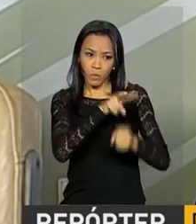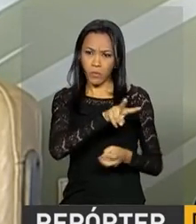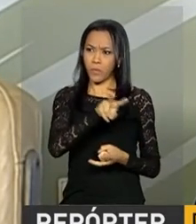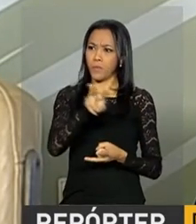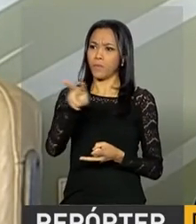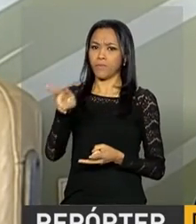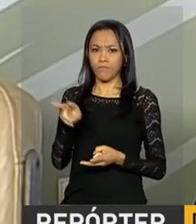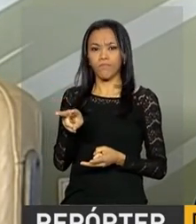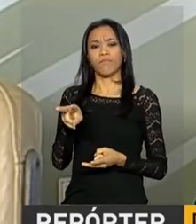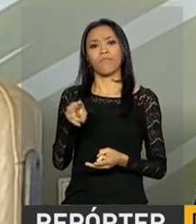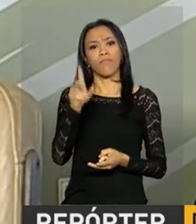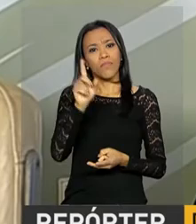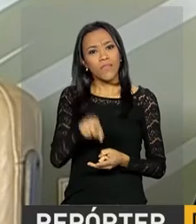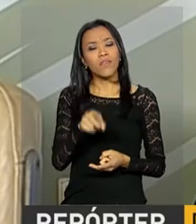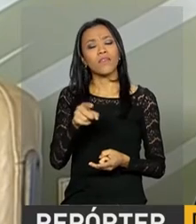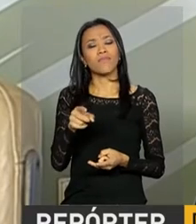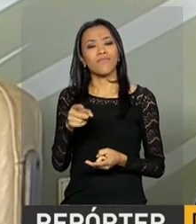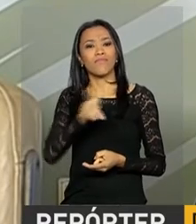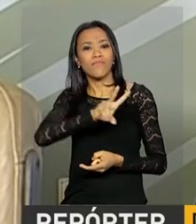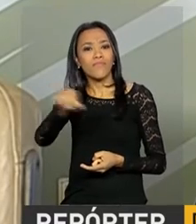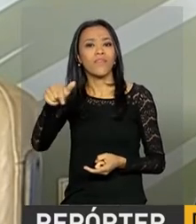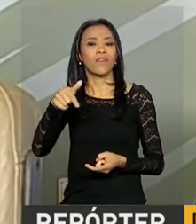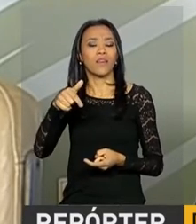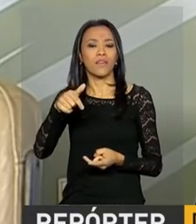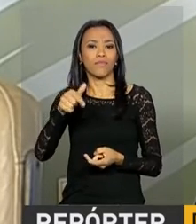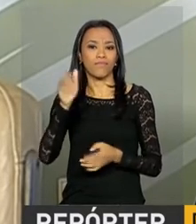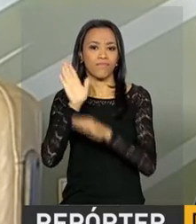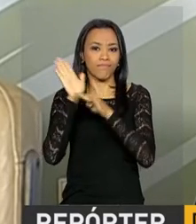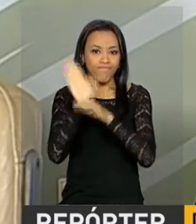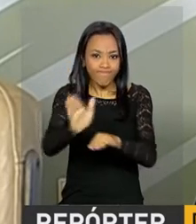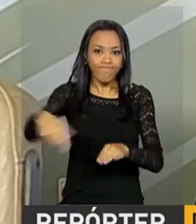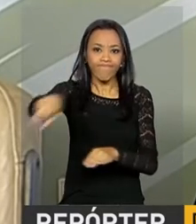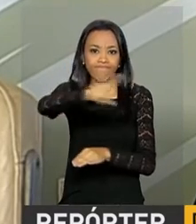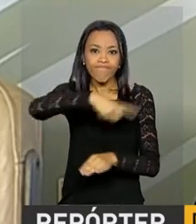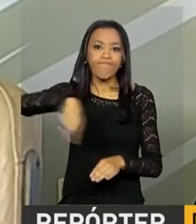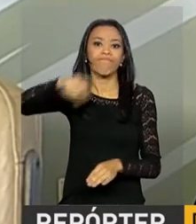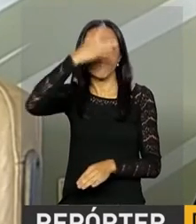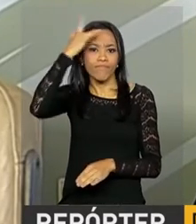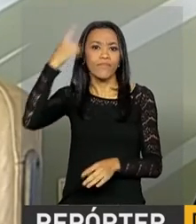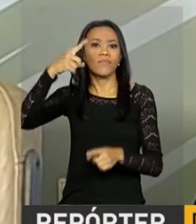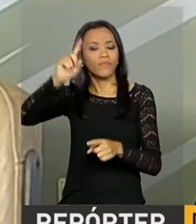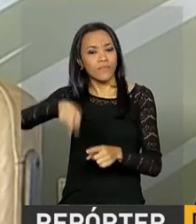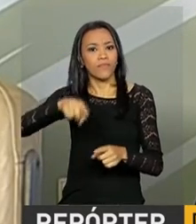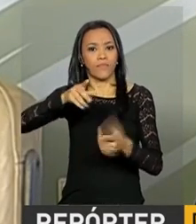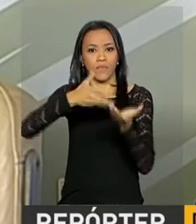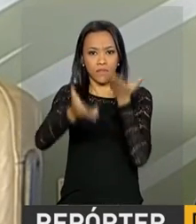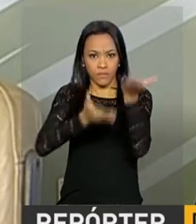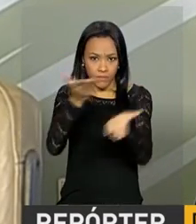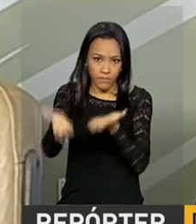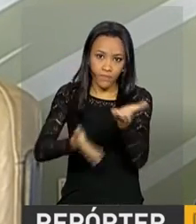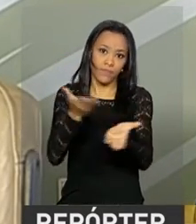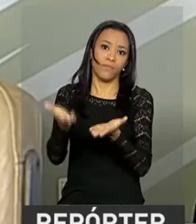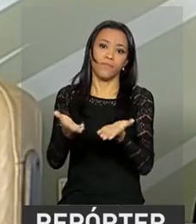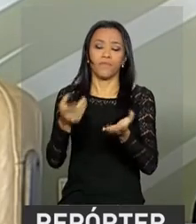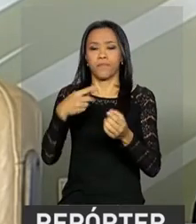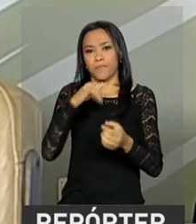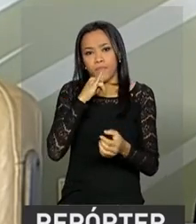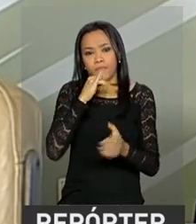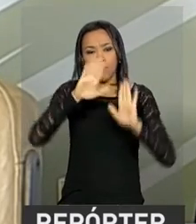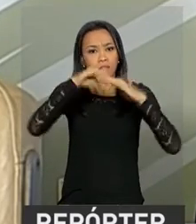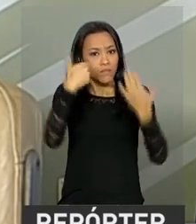próximo das pessoas né porque são obras de atendimento da população nas creches